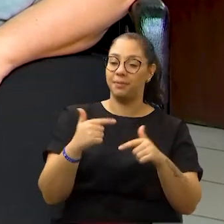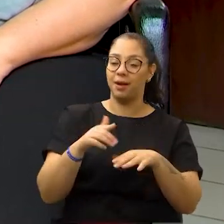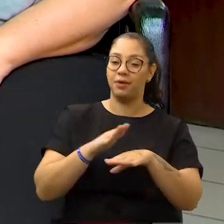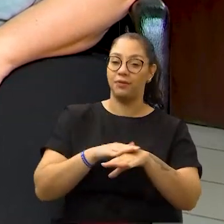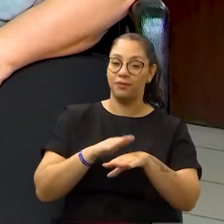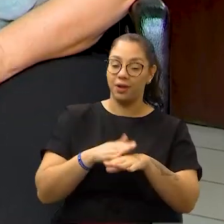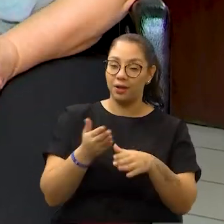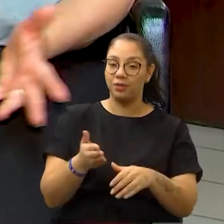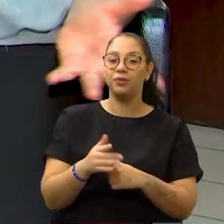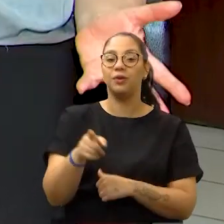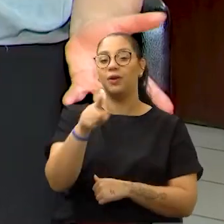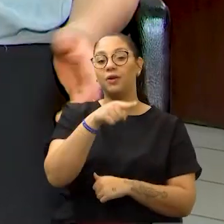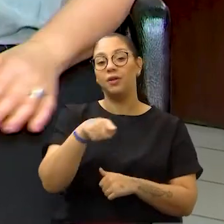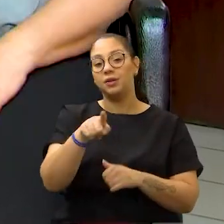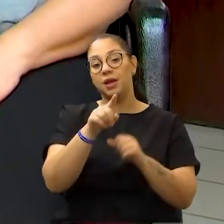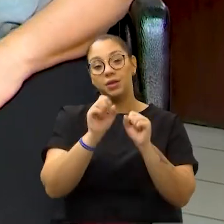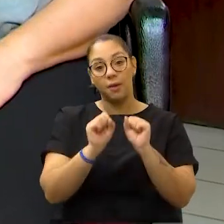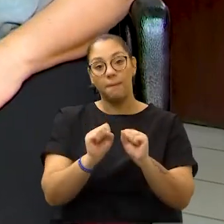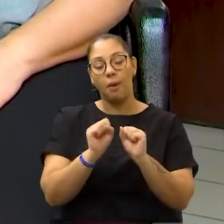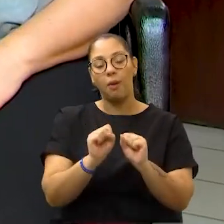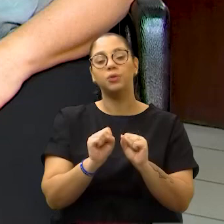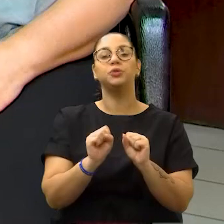prestado. Vocês vão poder